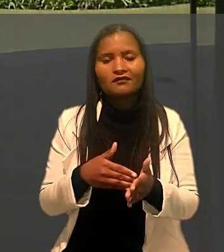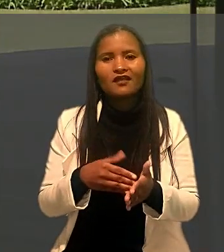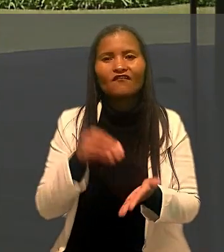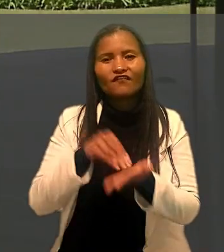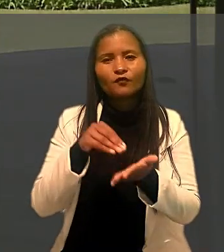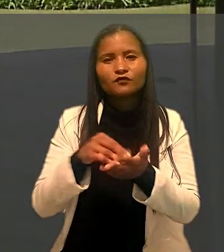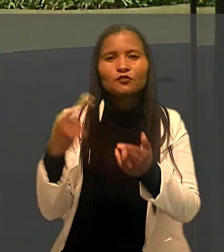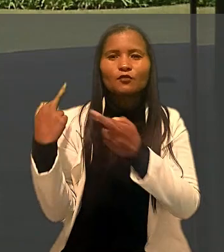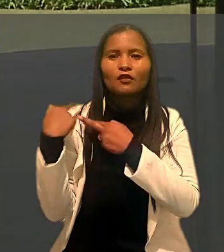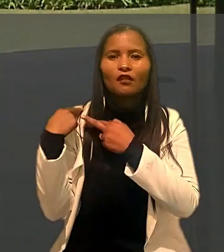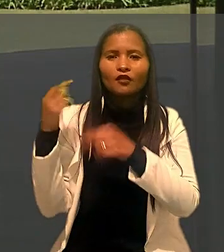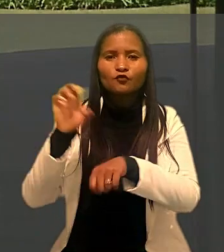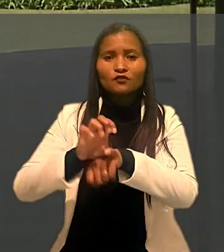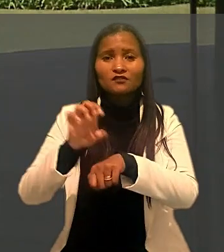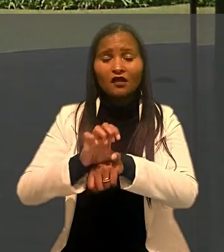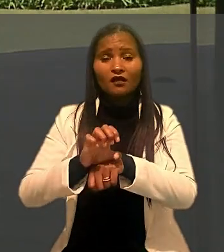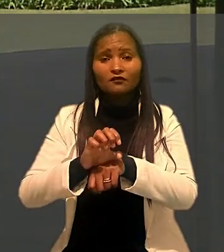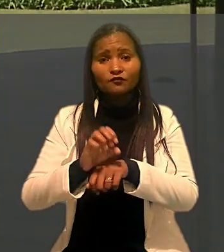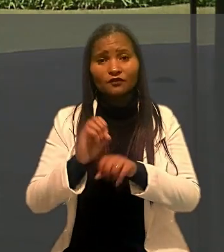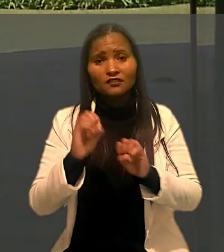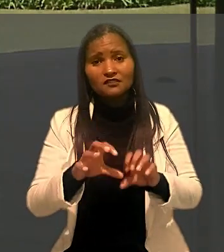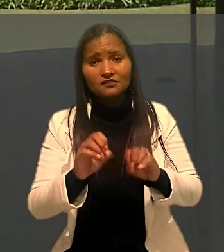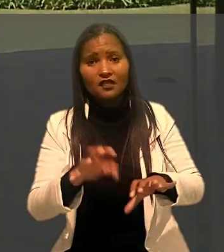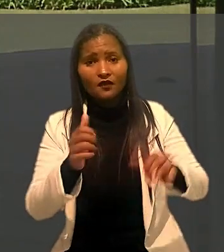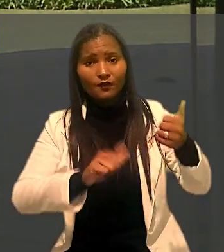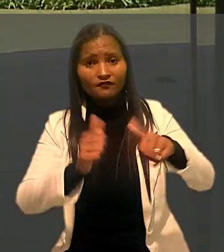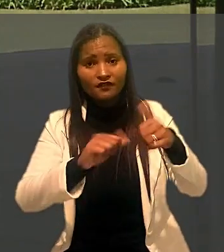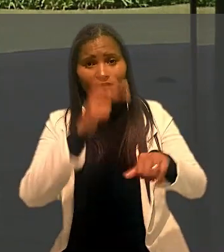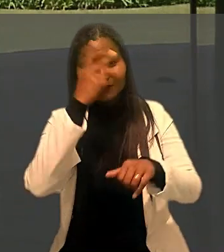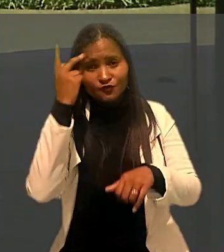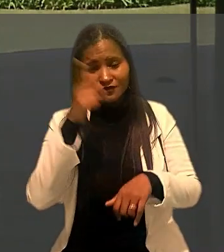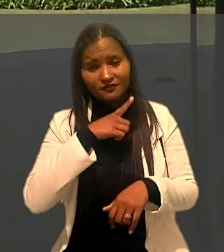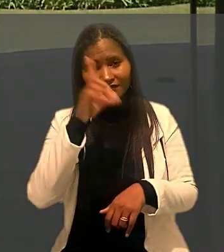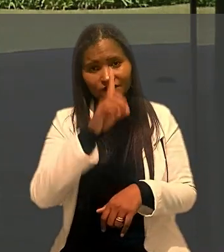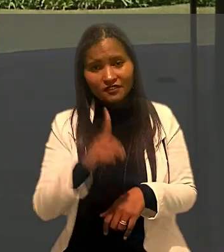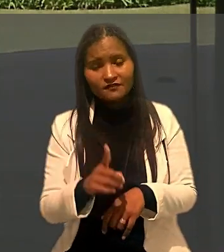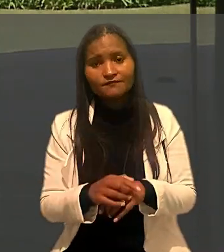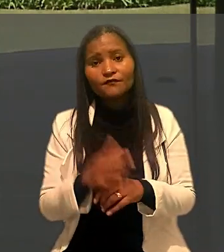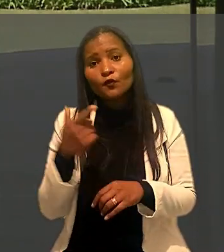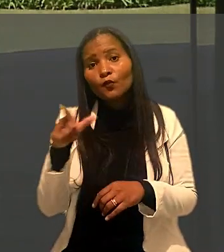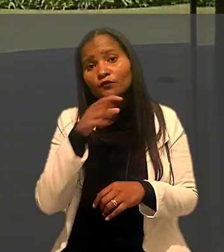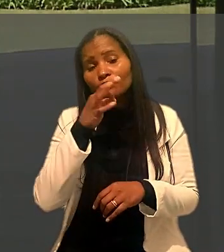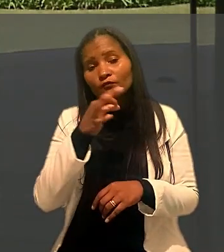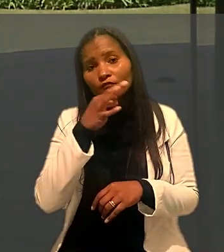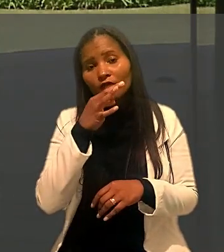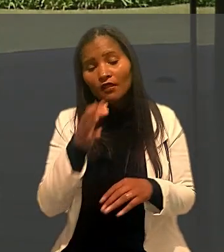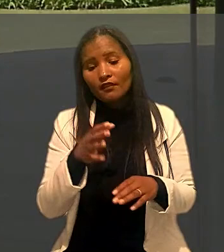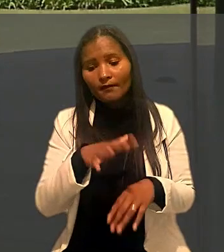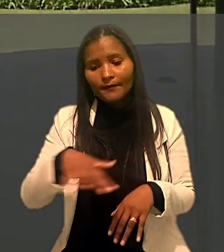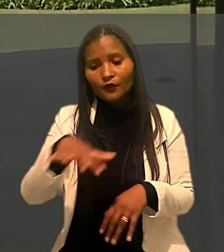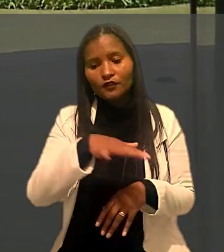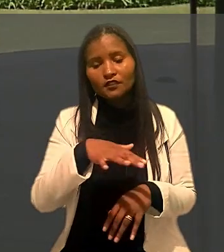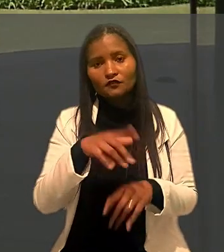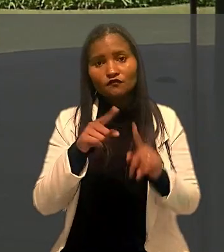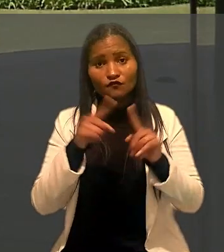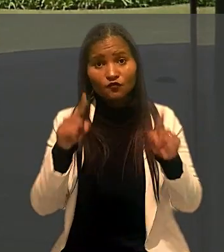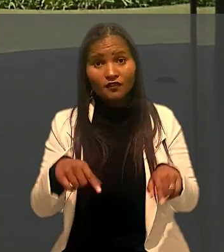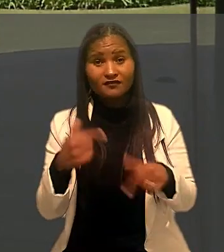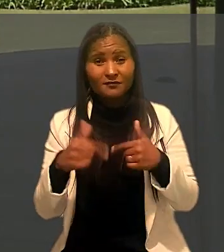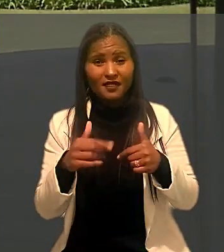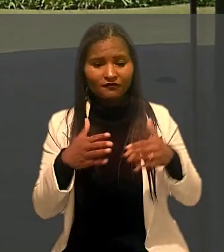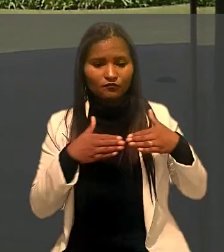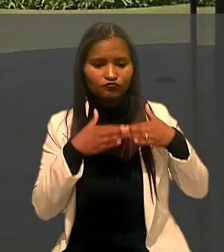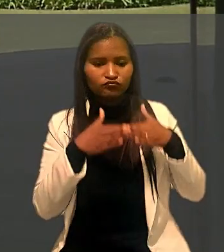omissão do Estado em qualificar as pessoas com deficiência. Outro argumento foi o de que a maior parte dos empregados